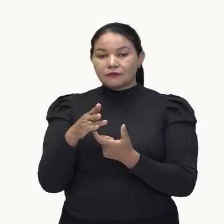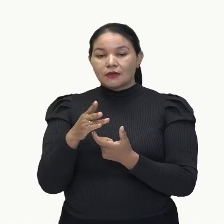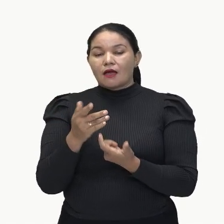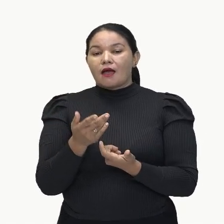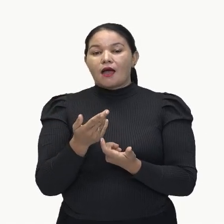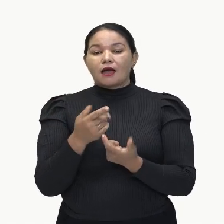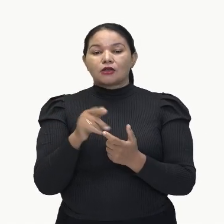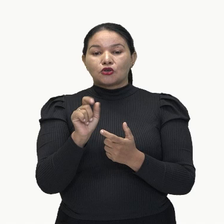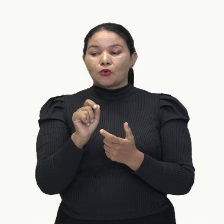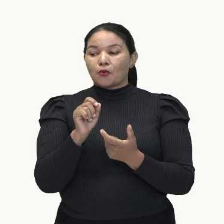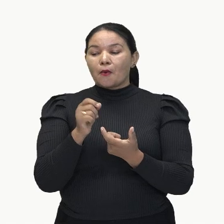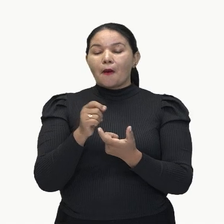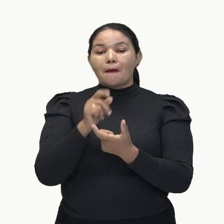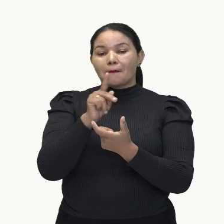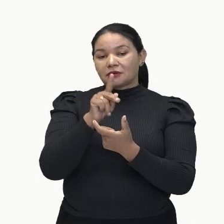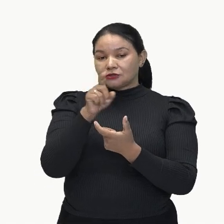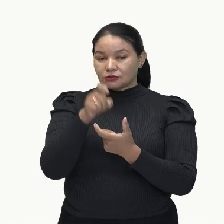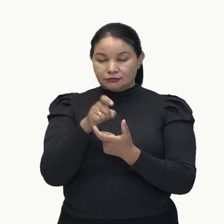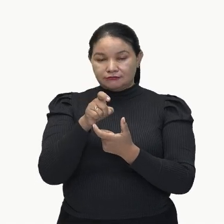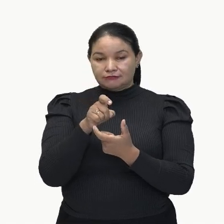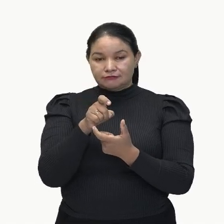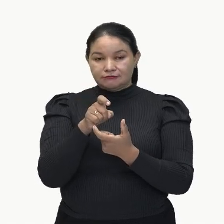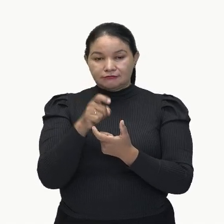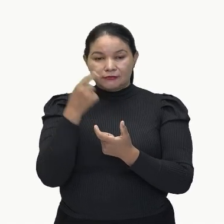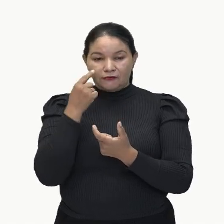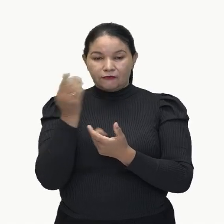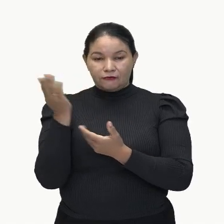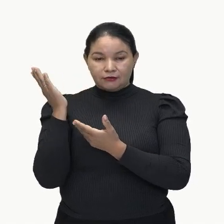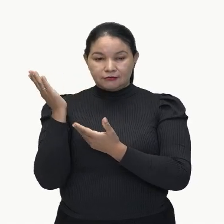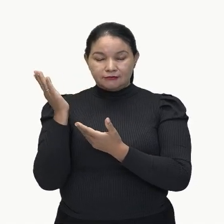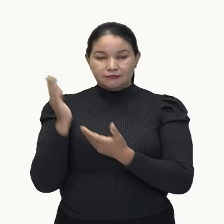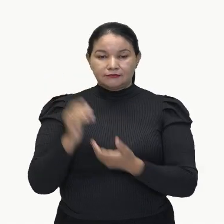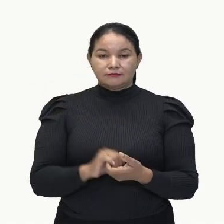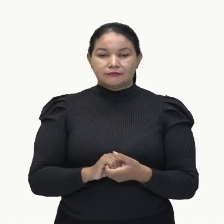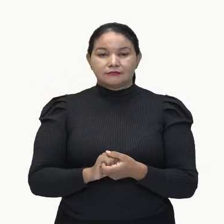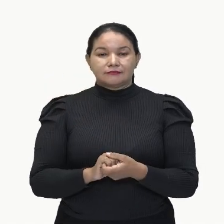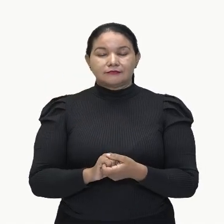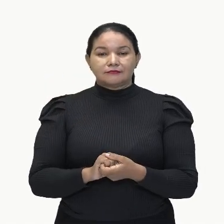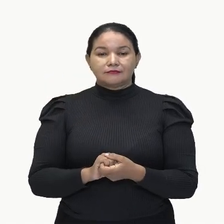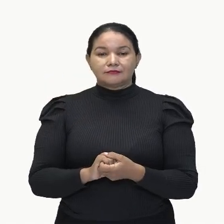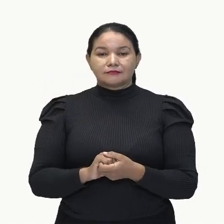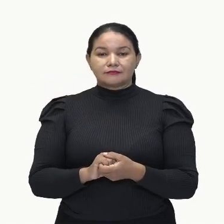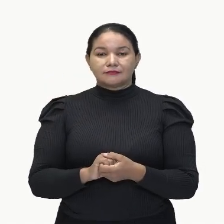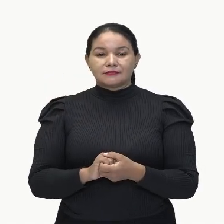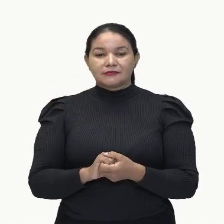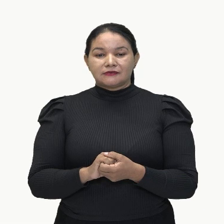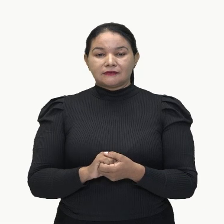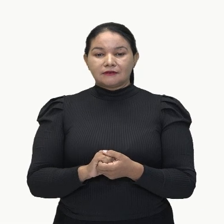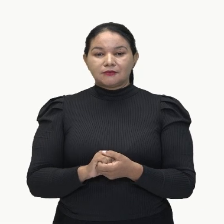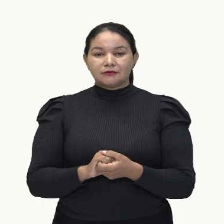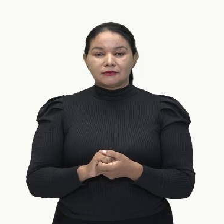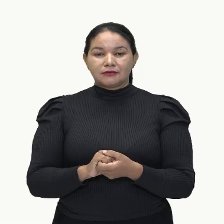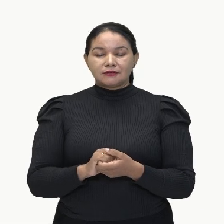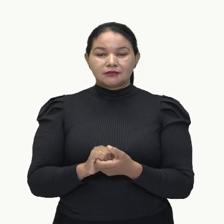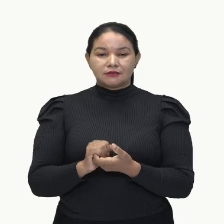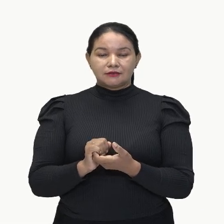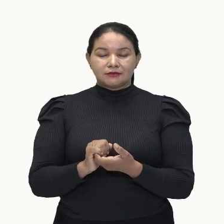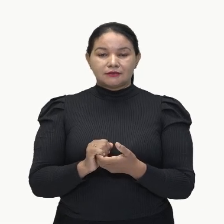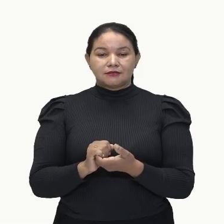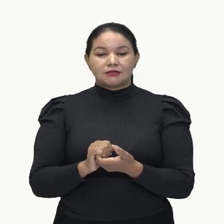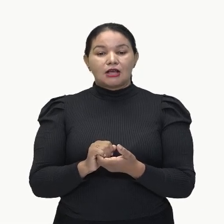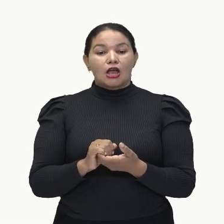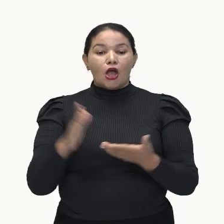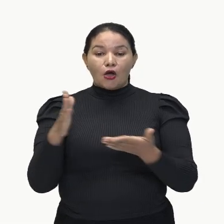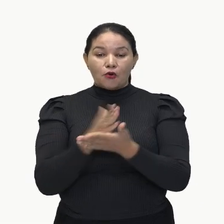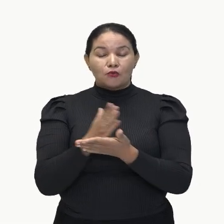paroxítona palabras graves poro que mais abund em espanhol maioria de elas no